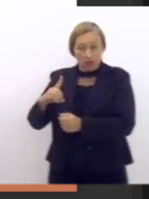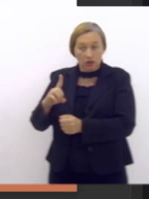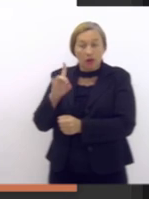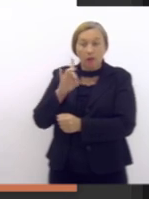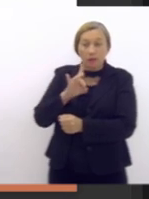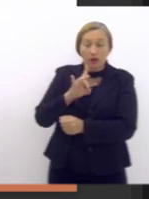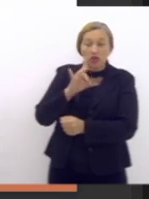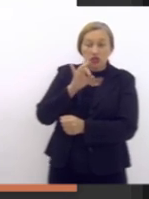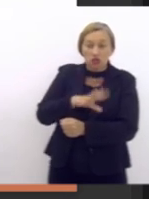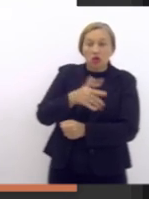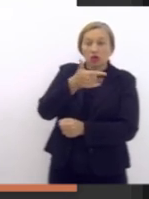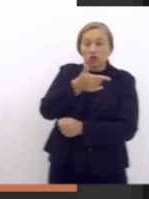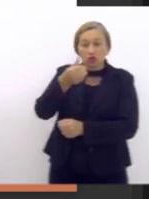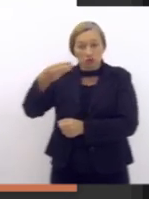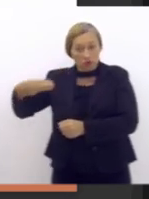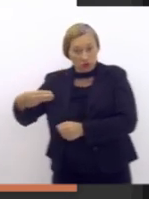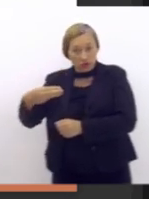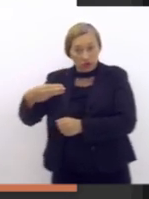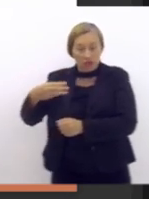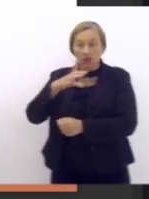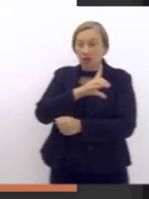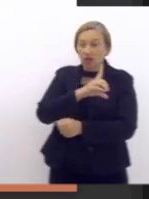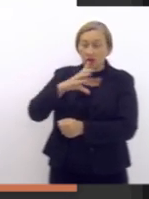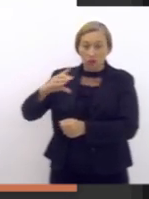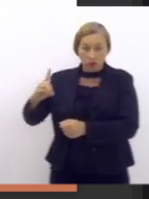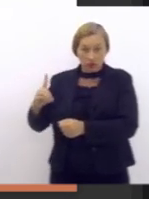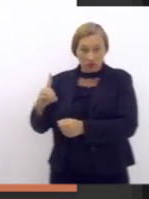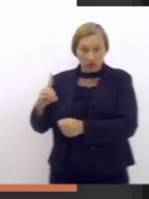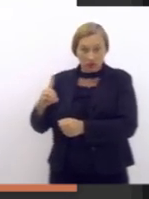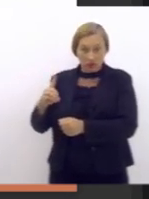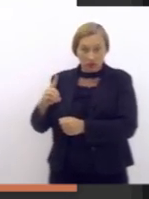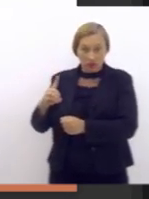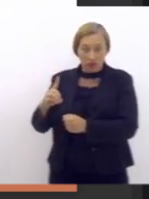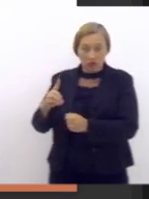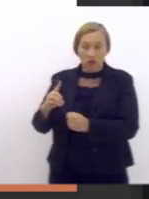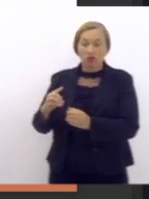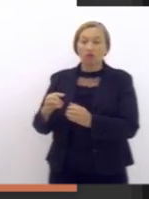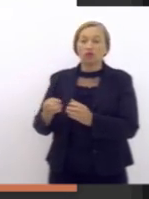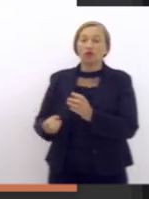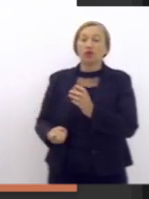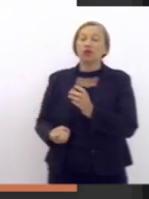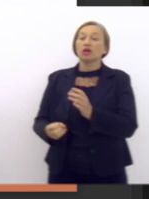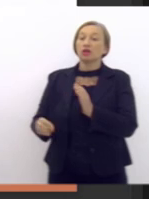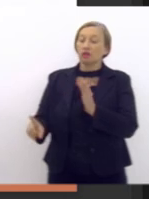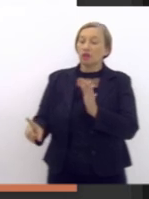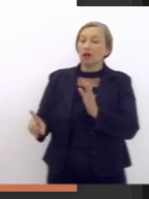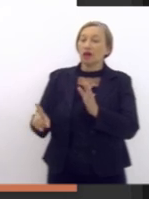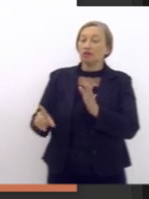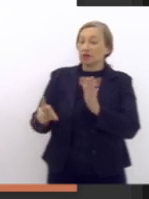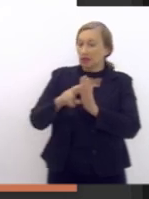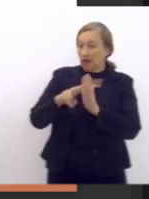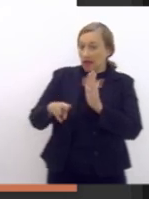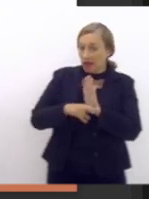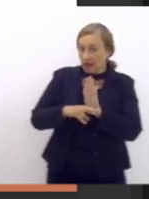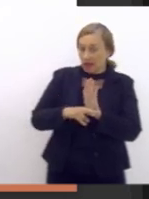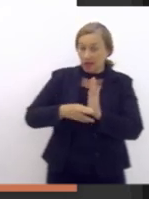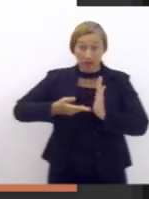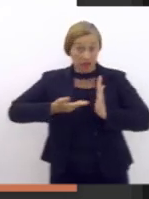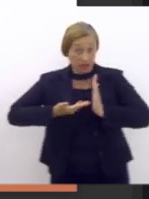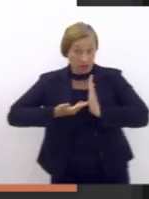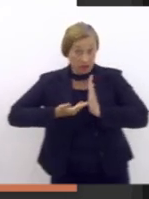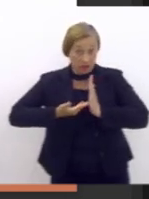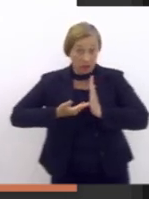só em 2013 que essa coordenação foi institucionalizada, colocada no regimento da Câmara como uma figura